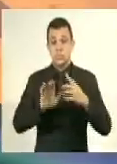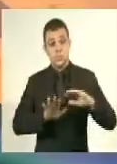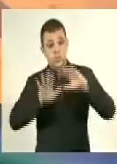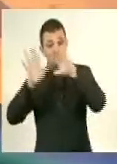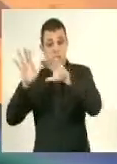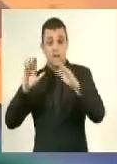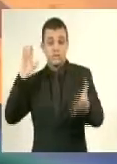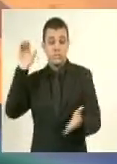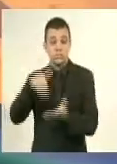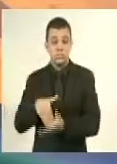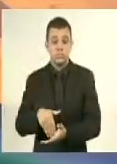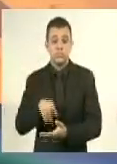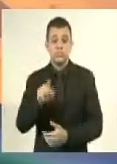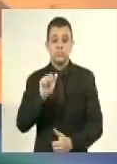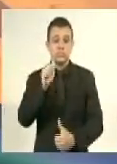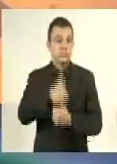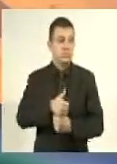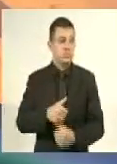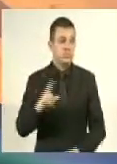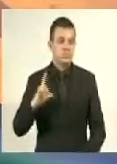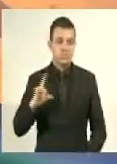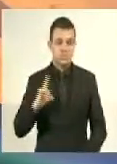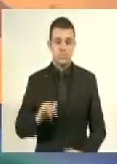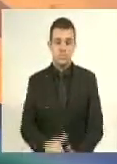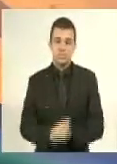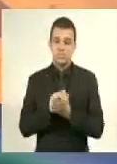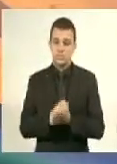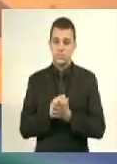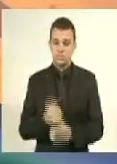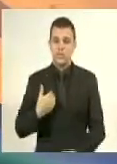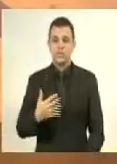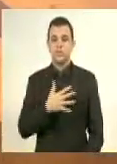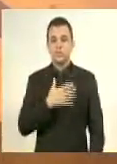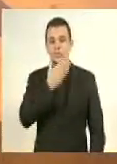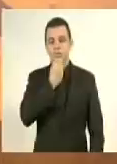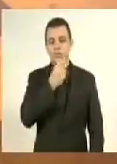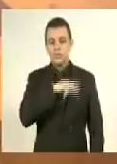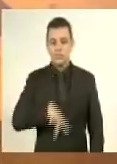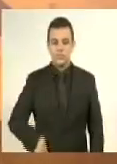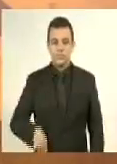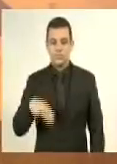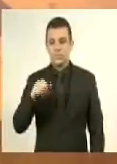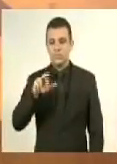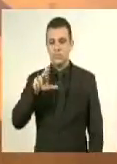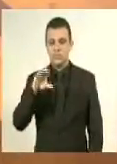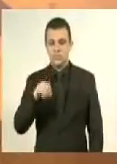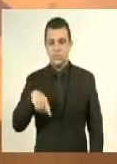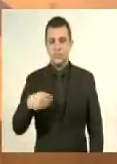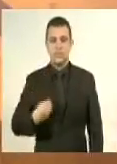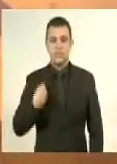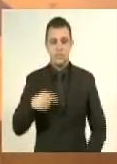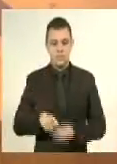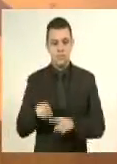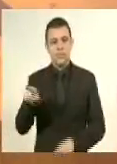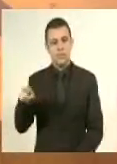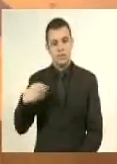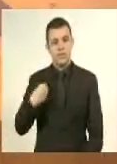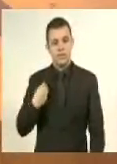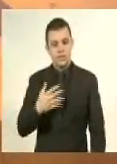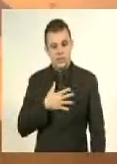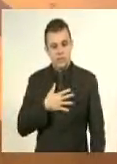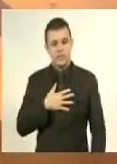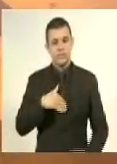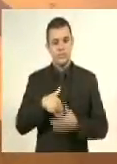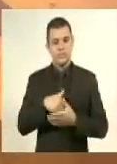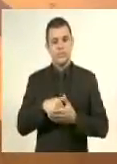eu quero parabenizá-los. Gostaria muito que o professor Marco Aurélio estivesse aqui, que gosta de futebol. Eu sou um amante do futebol, porque